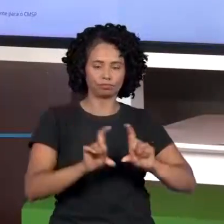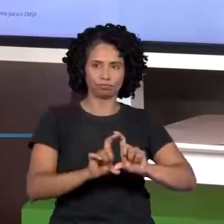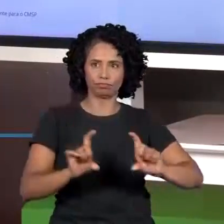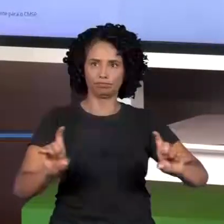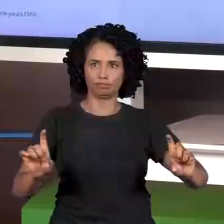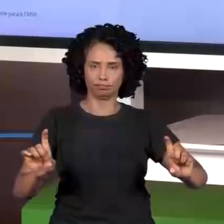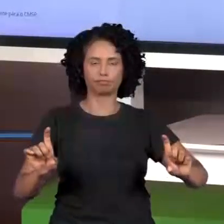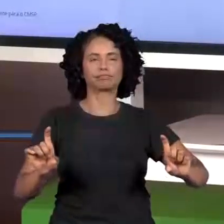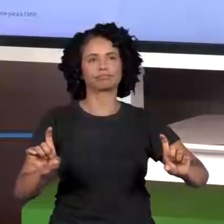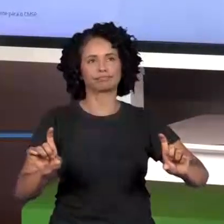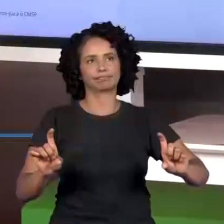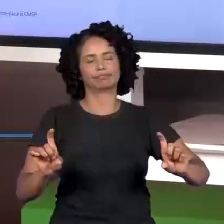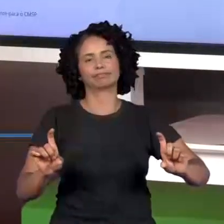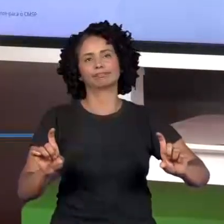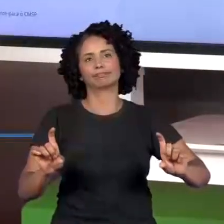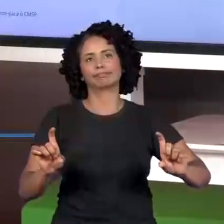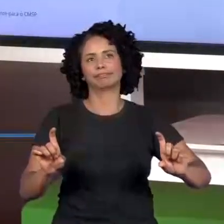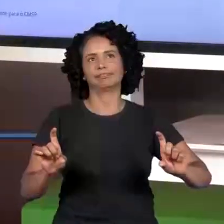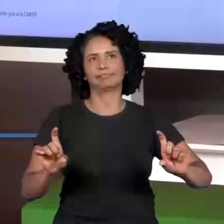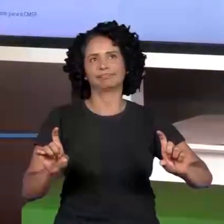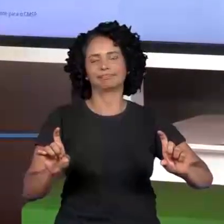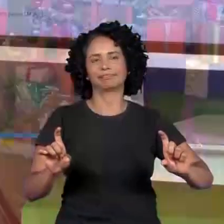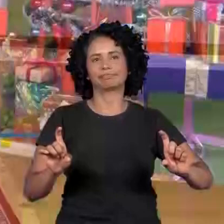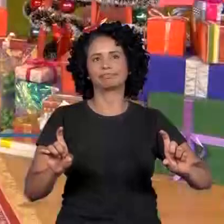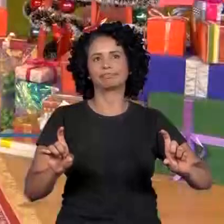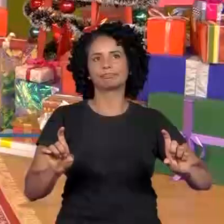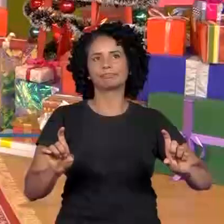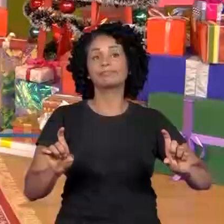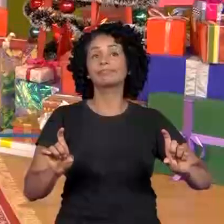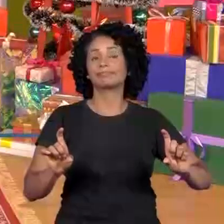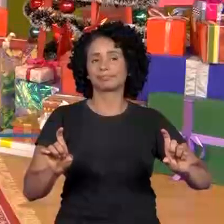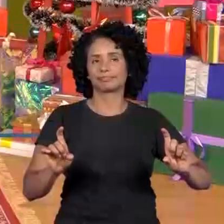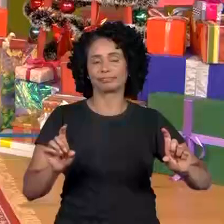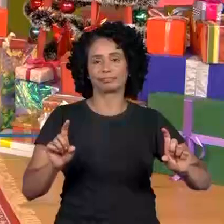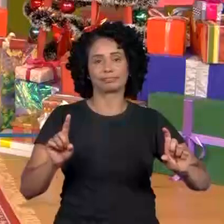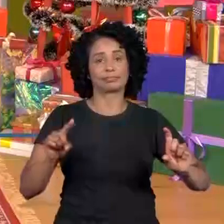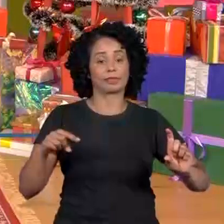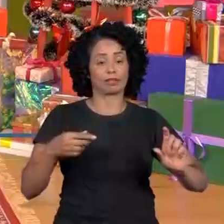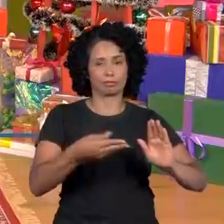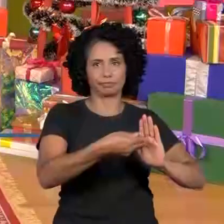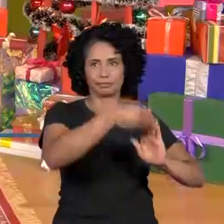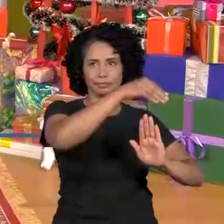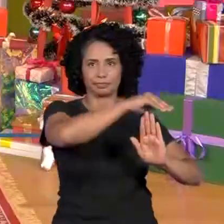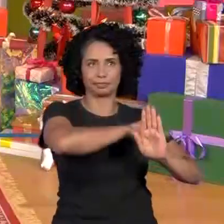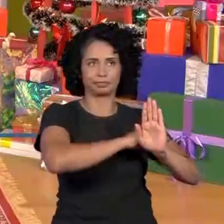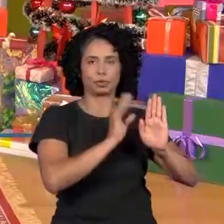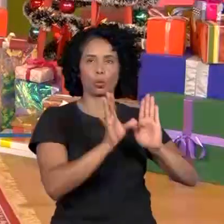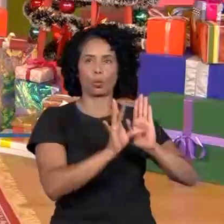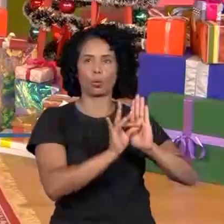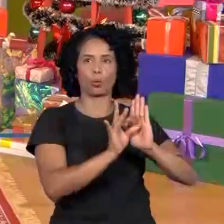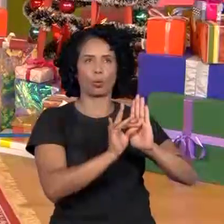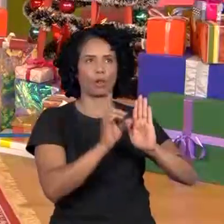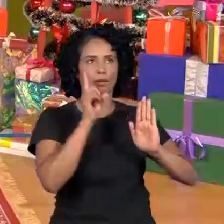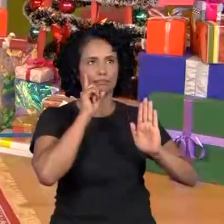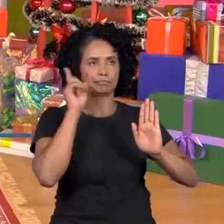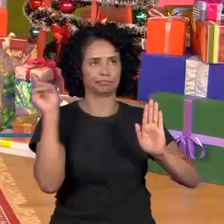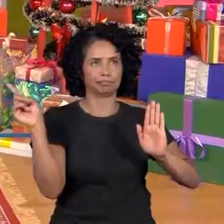flip chart, tá bom? No Felipe Chart, o nosso cinto inteiro. Vou colocar